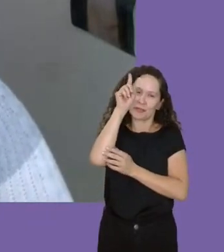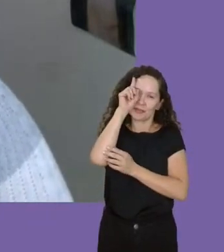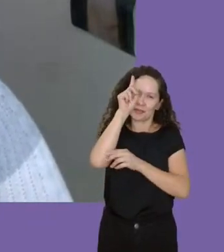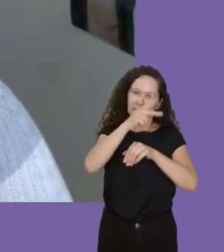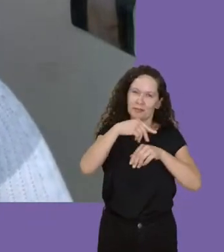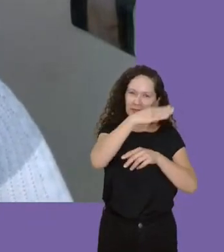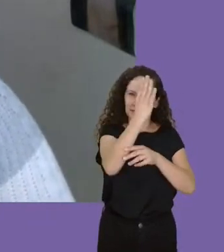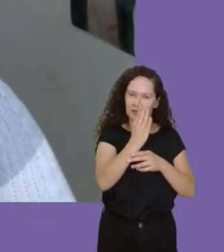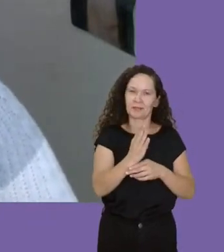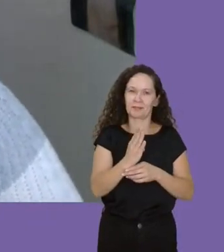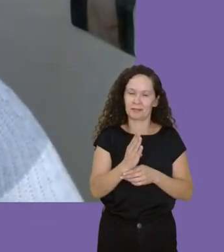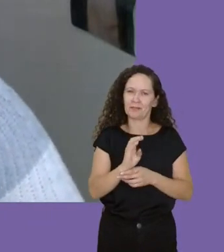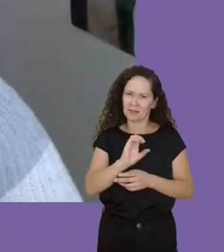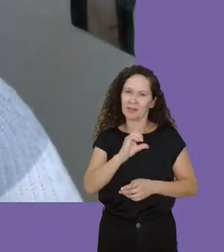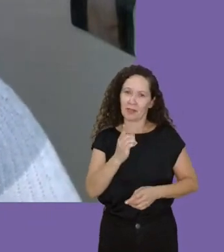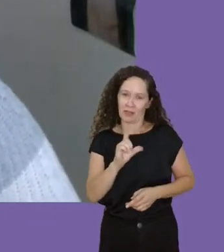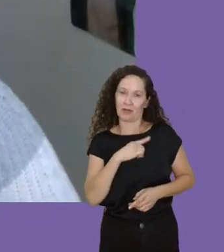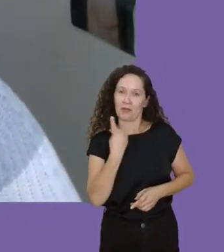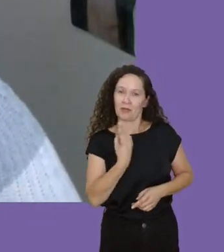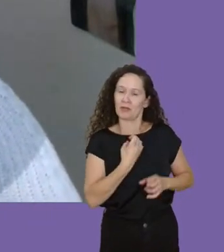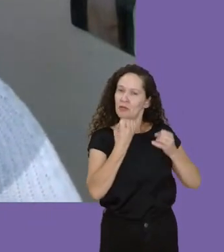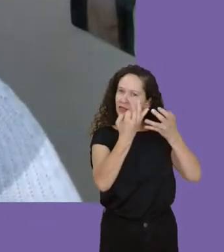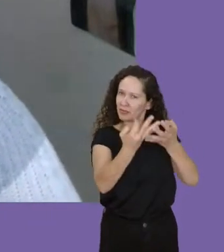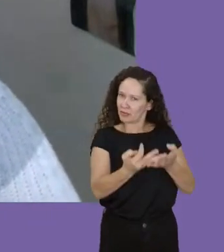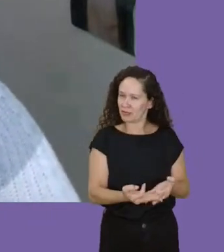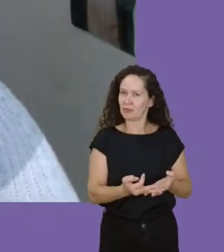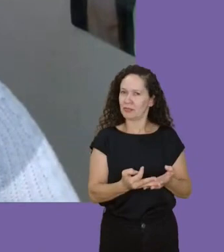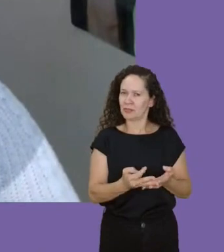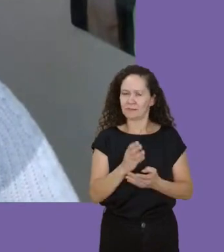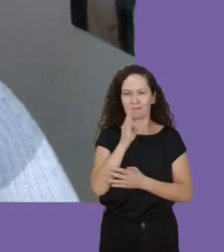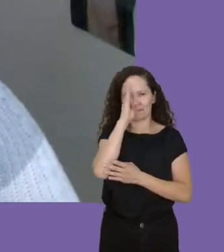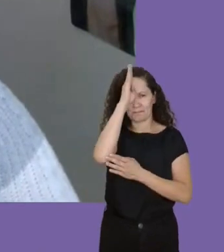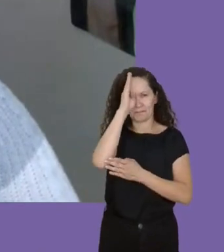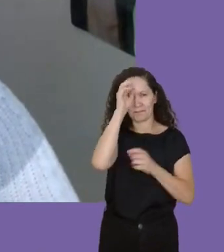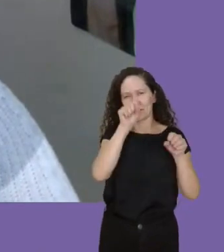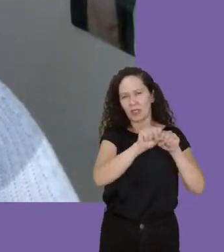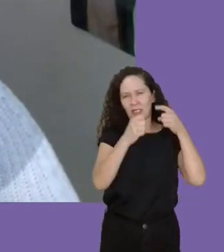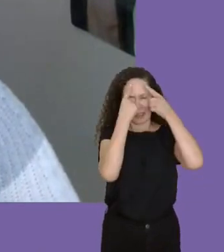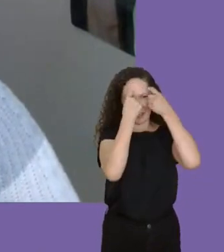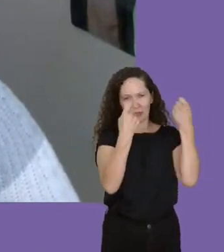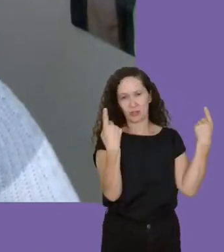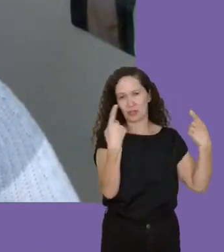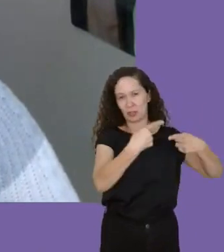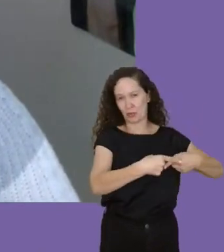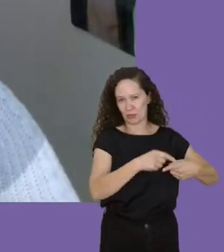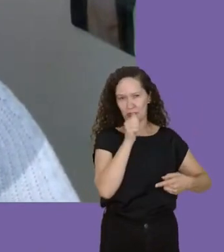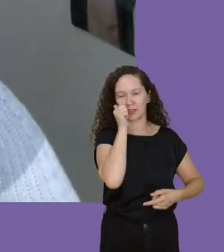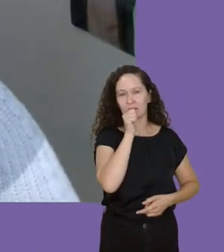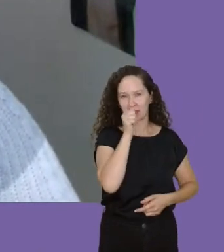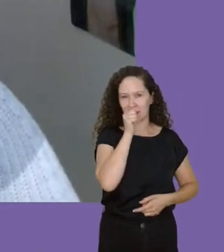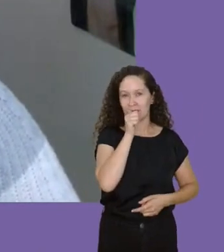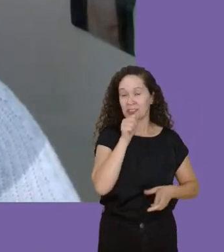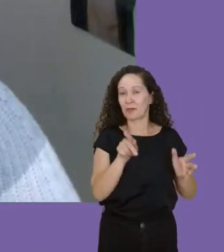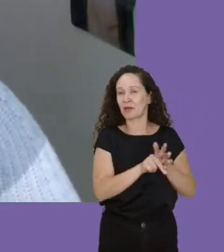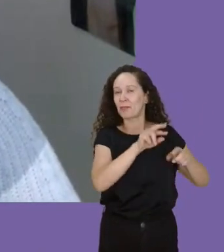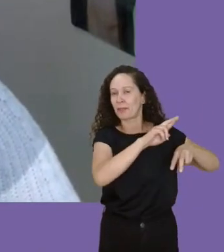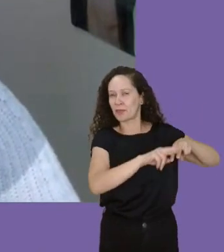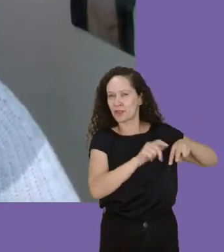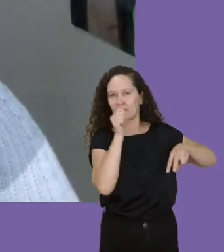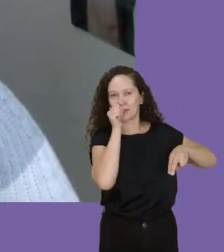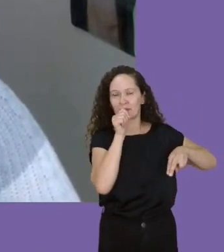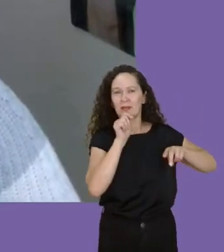Brasil. Obviamente, aqui nós estamos falando majoritariamente da violência de gênero, mas ela